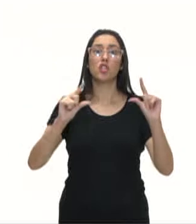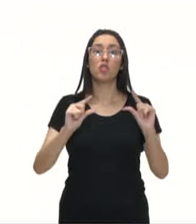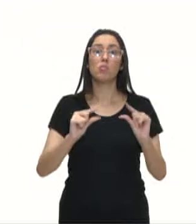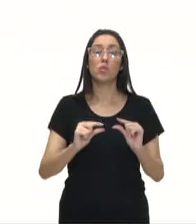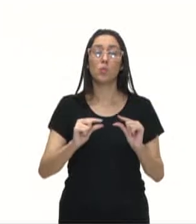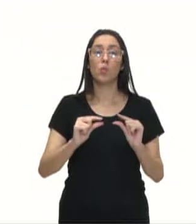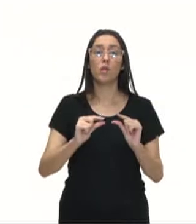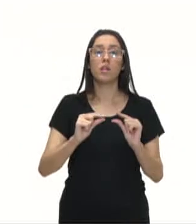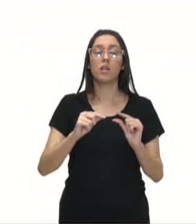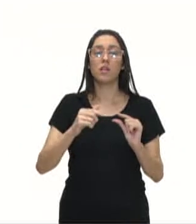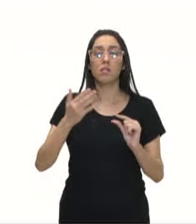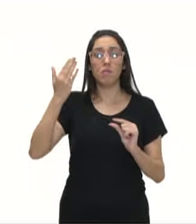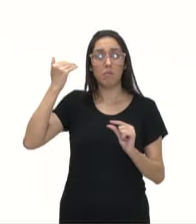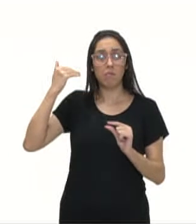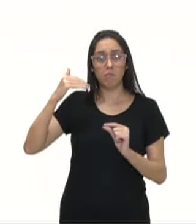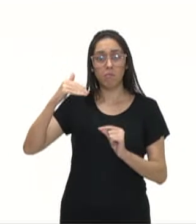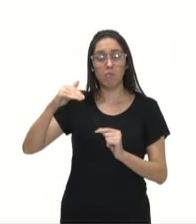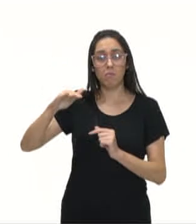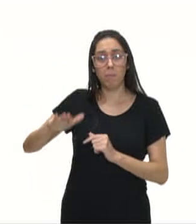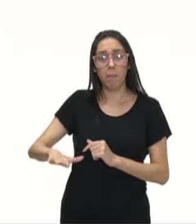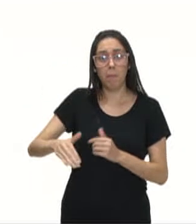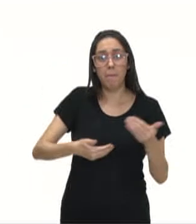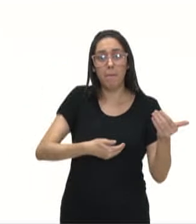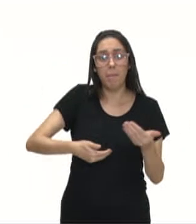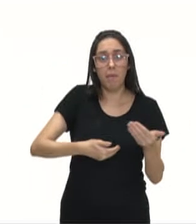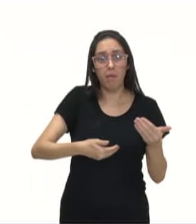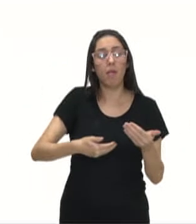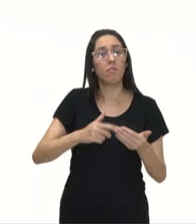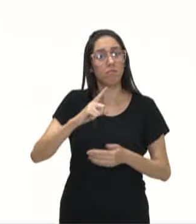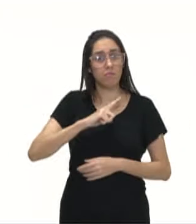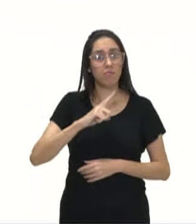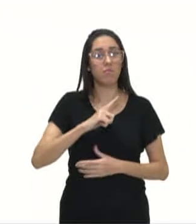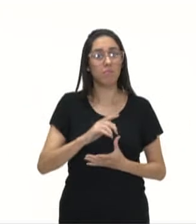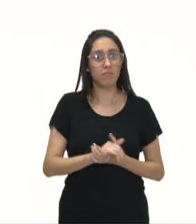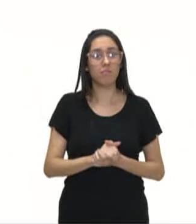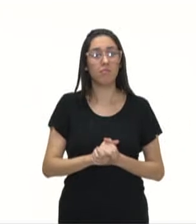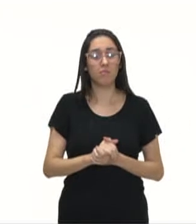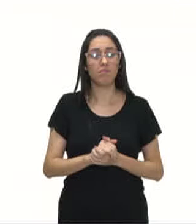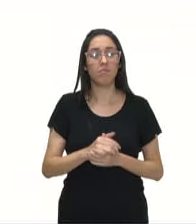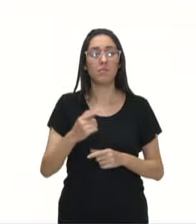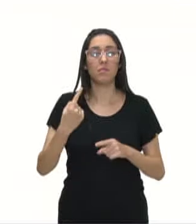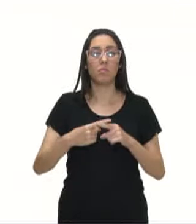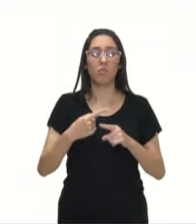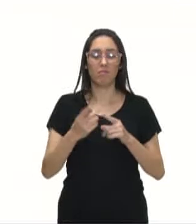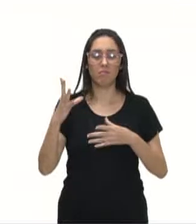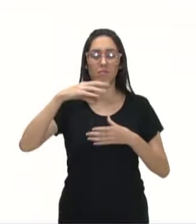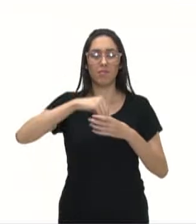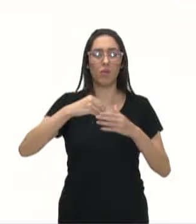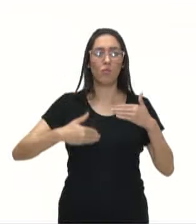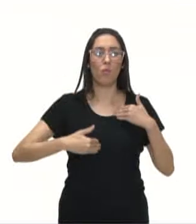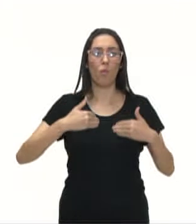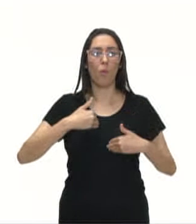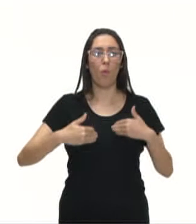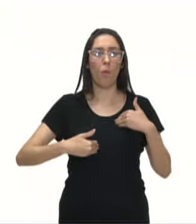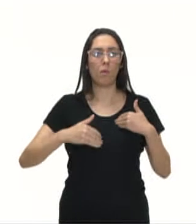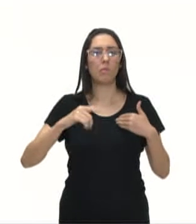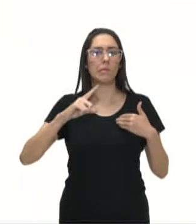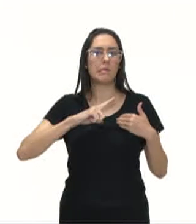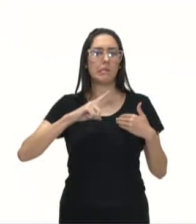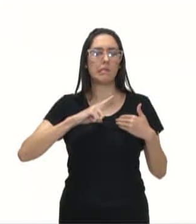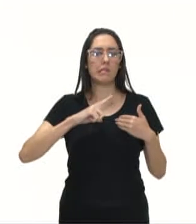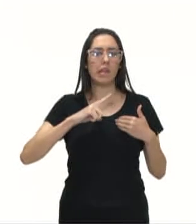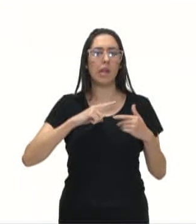gente? Uma vez que o leite passa a não ser mais a principal fonte de energia e nutrientes da dieta. É isso que as